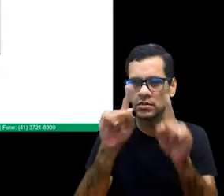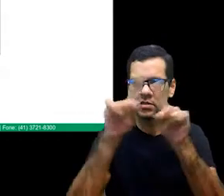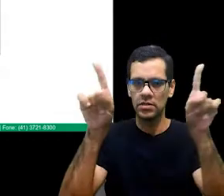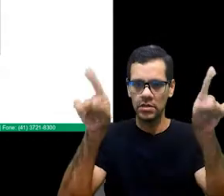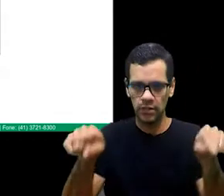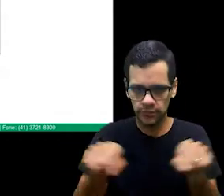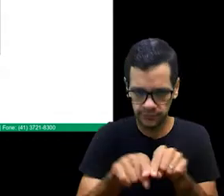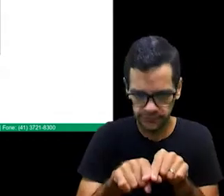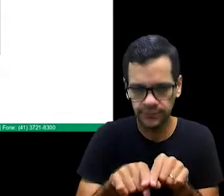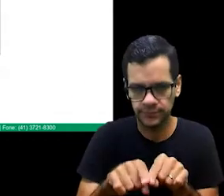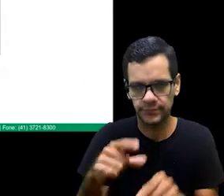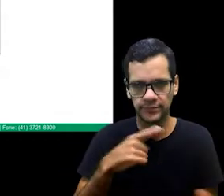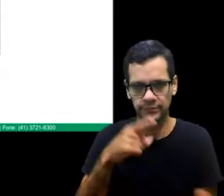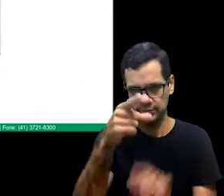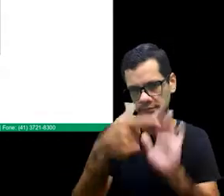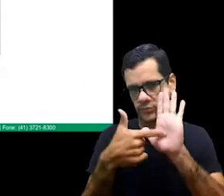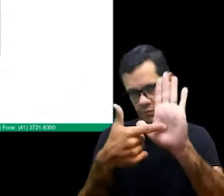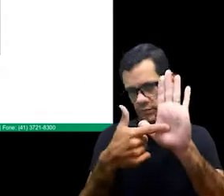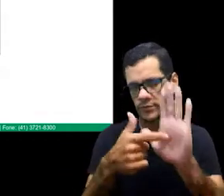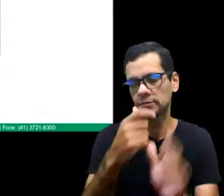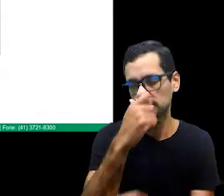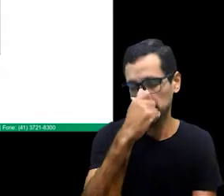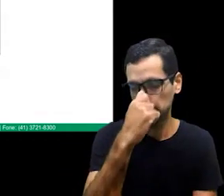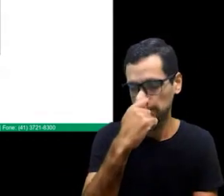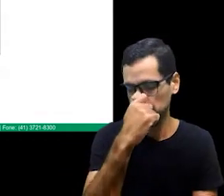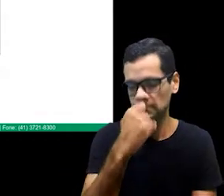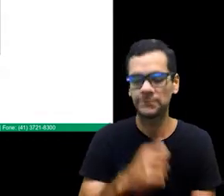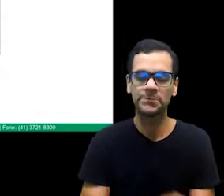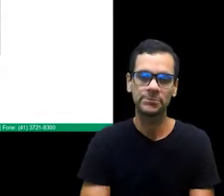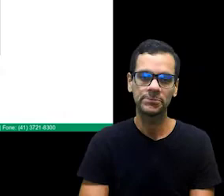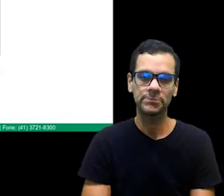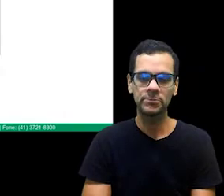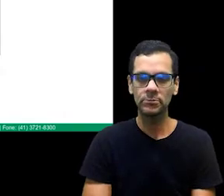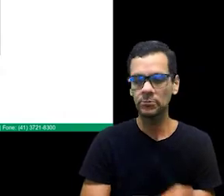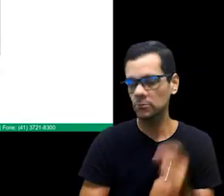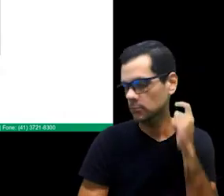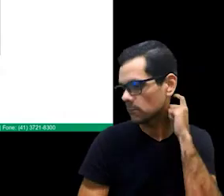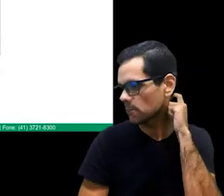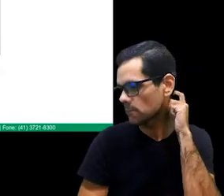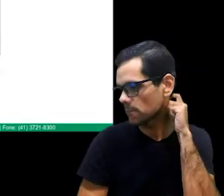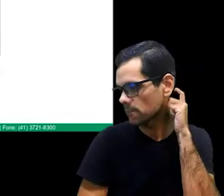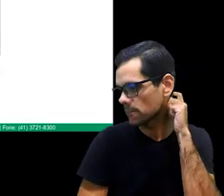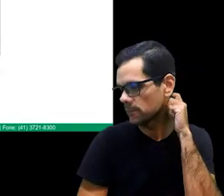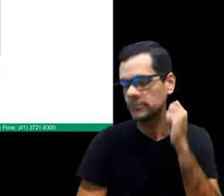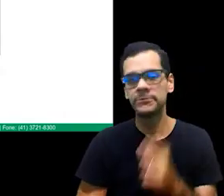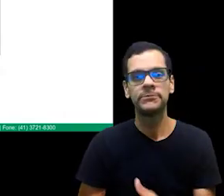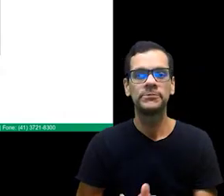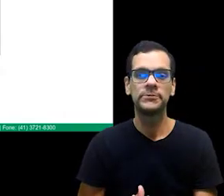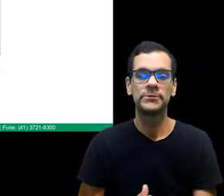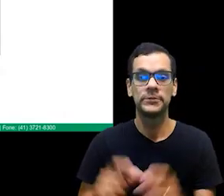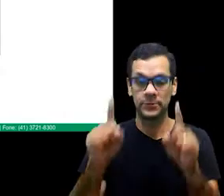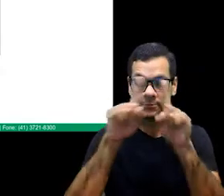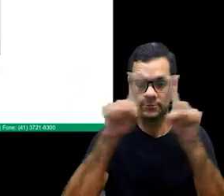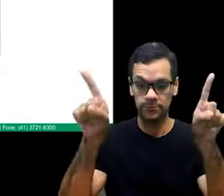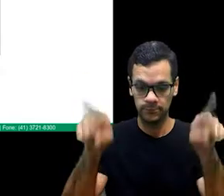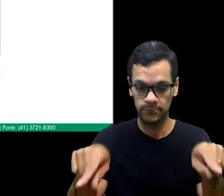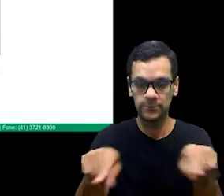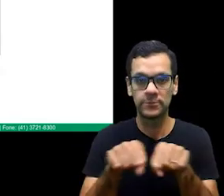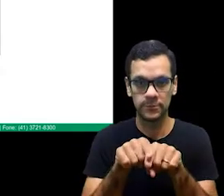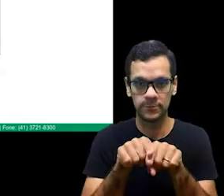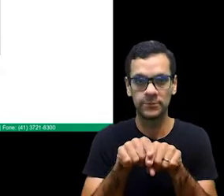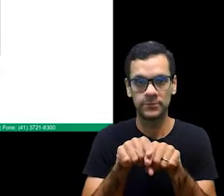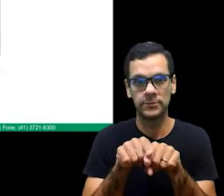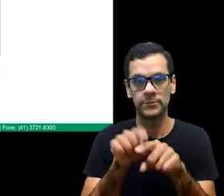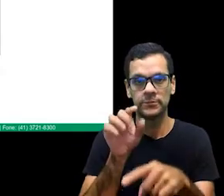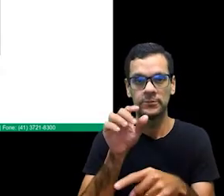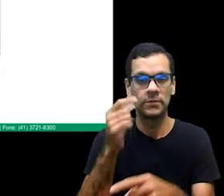ele não é tão eficiente, ele vai permitir as trocas, mas de uma forma dificultada, ou seja, vai demorar mais para você ter as